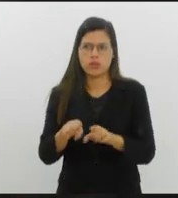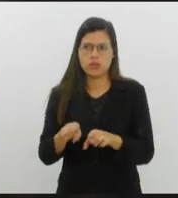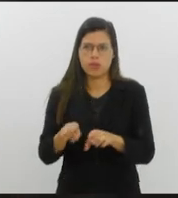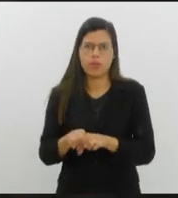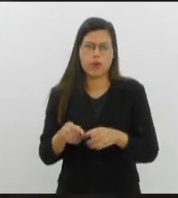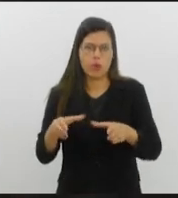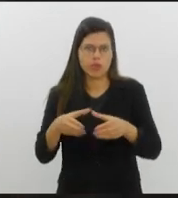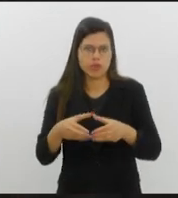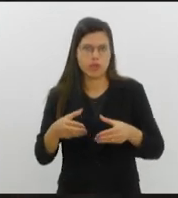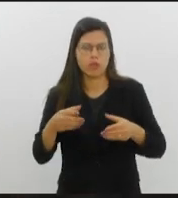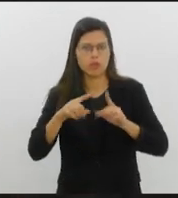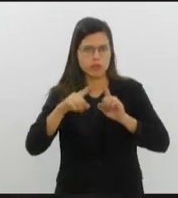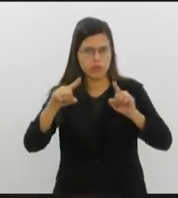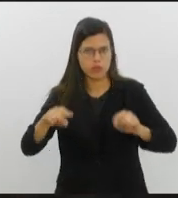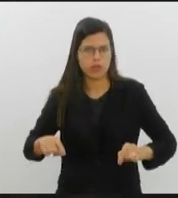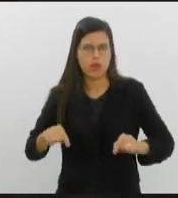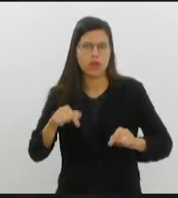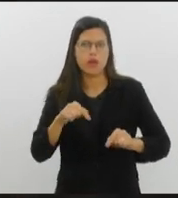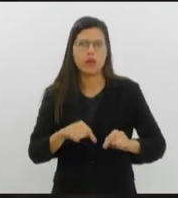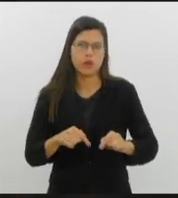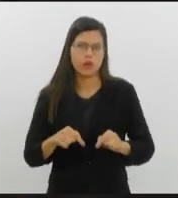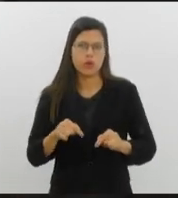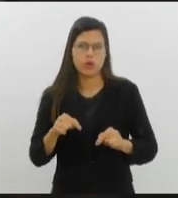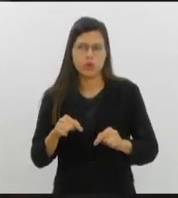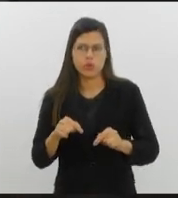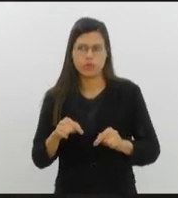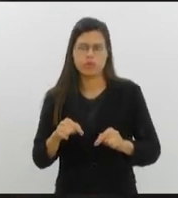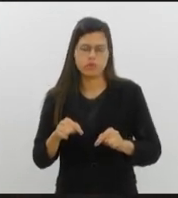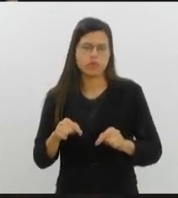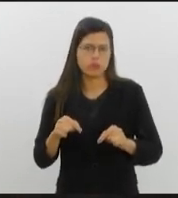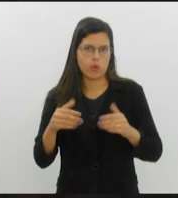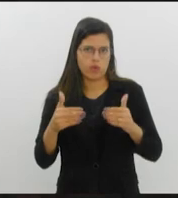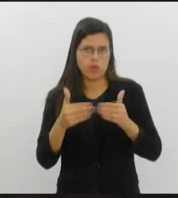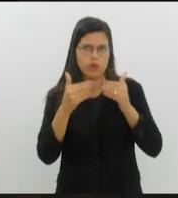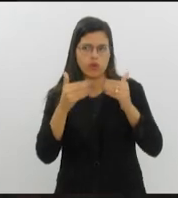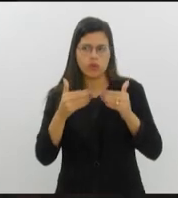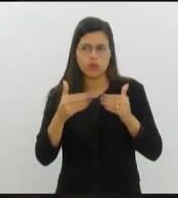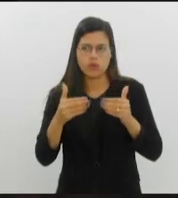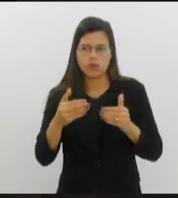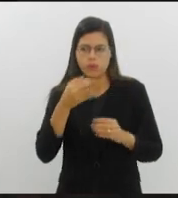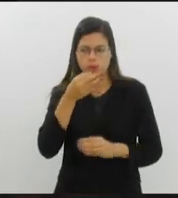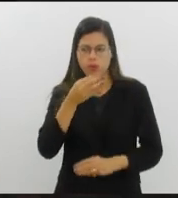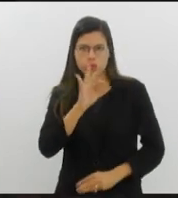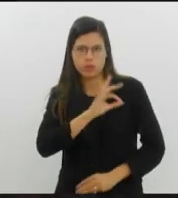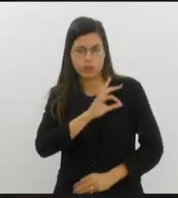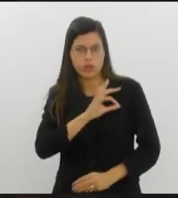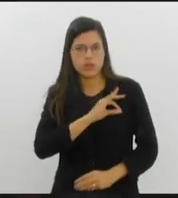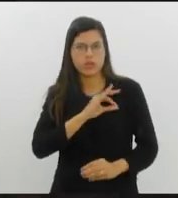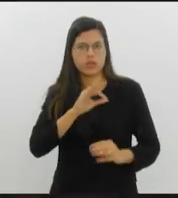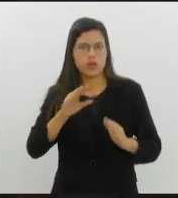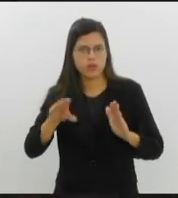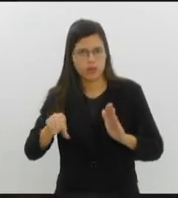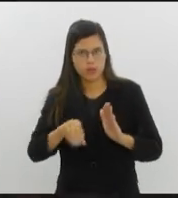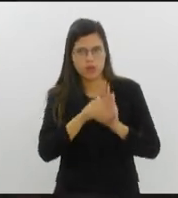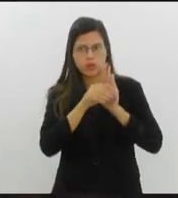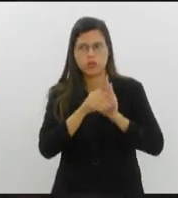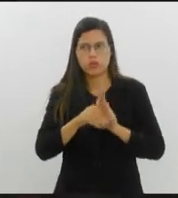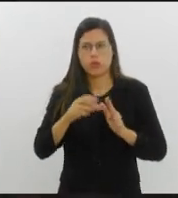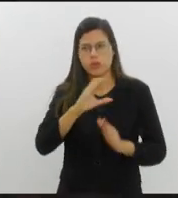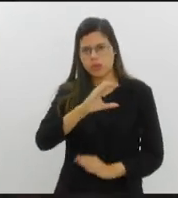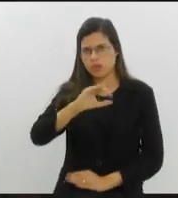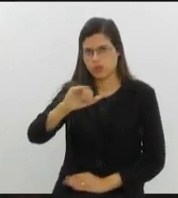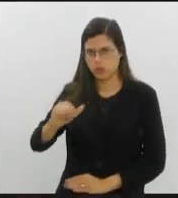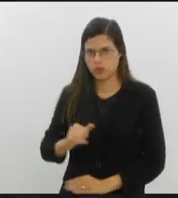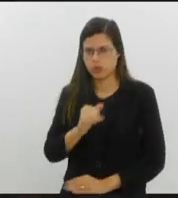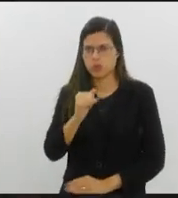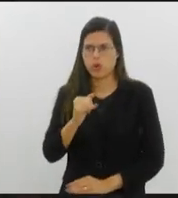favorável com a emenda de Segurança Pública e Assuntos de Polícia, favorável com as emendas e com a emenda da Comissão de Constituição e